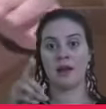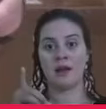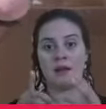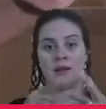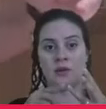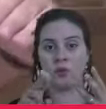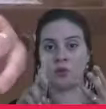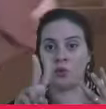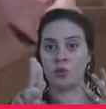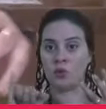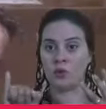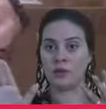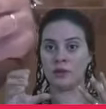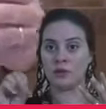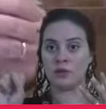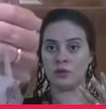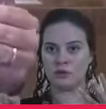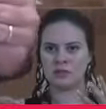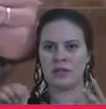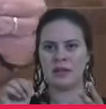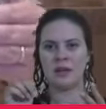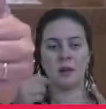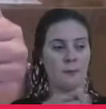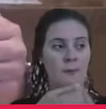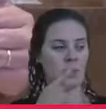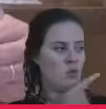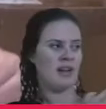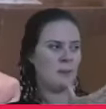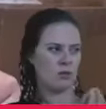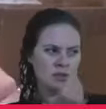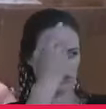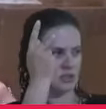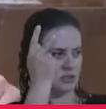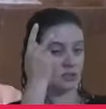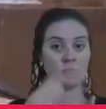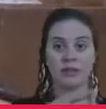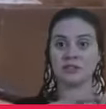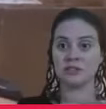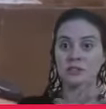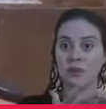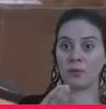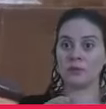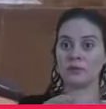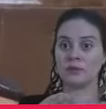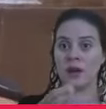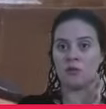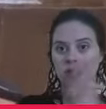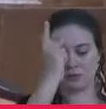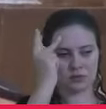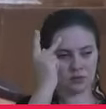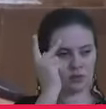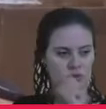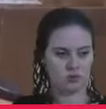eu tava com meus coronéis eu tava com muita outra outras pessoas da polícia haviam entrado também no cnp o